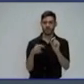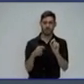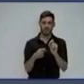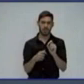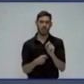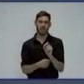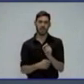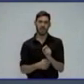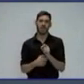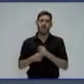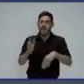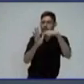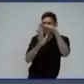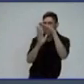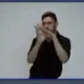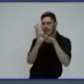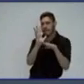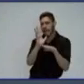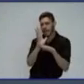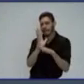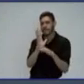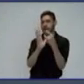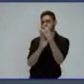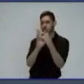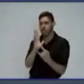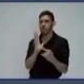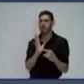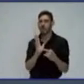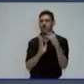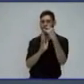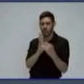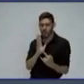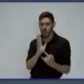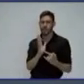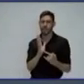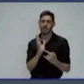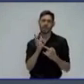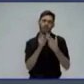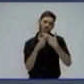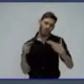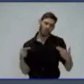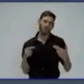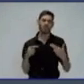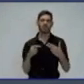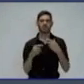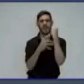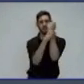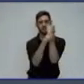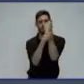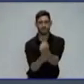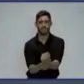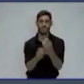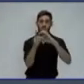medida por medida, vem desconstruindo os pilares que sustentam